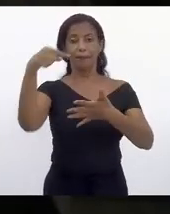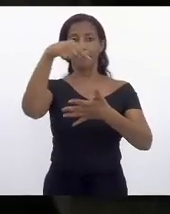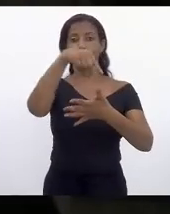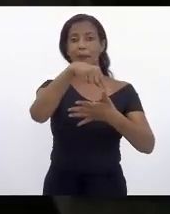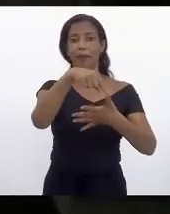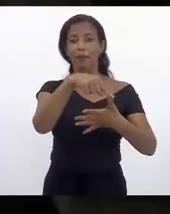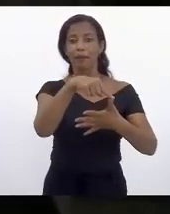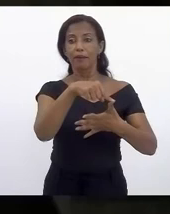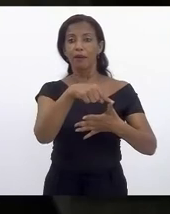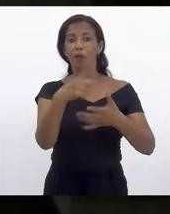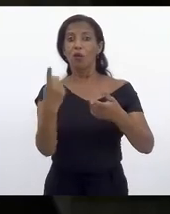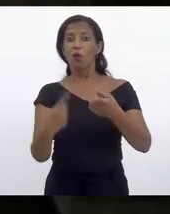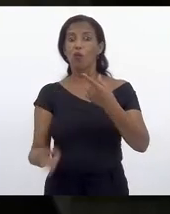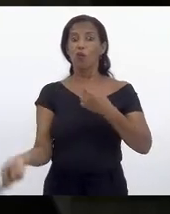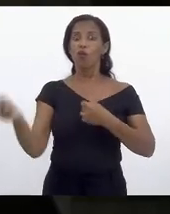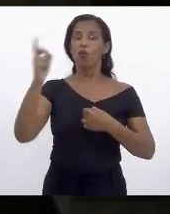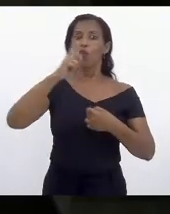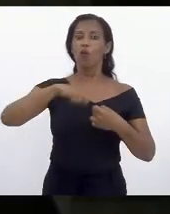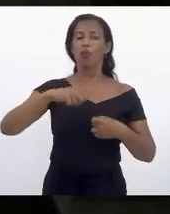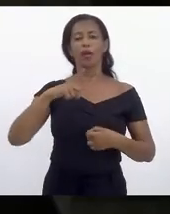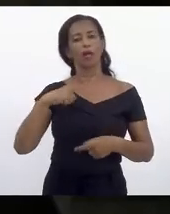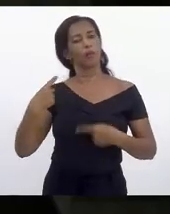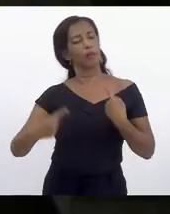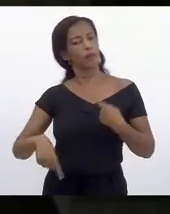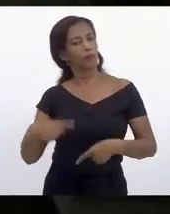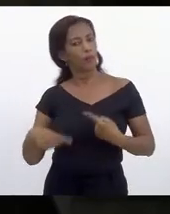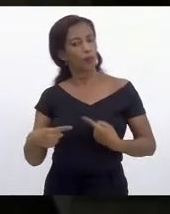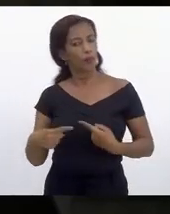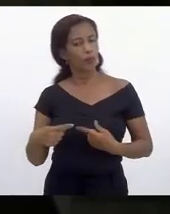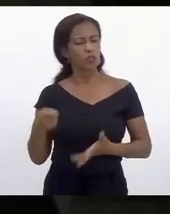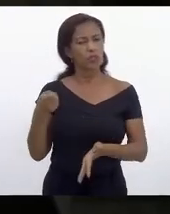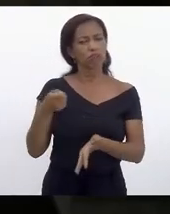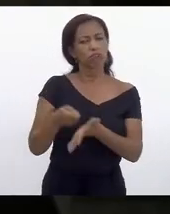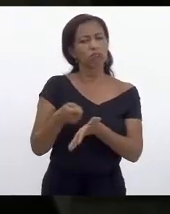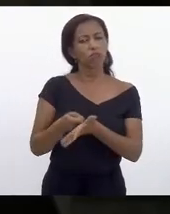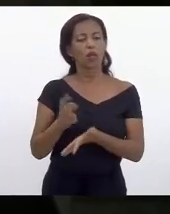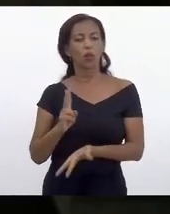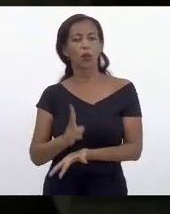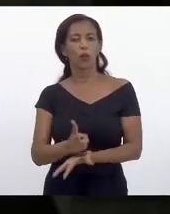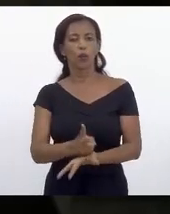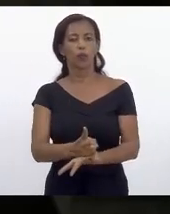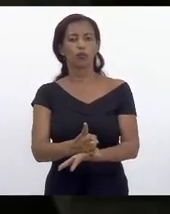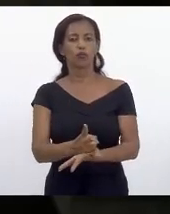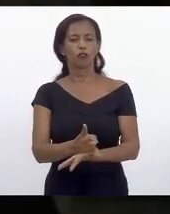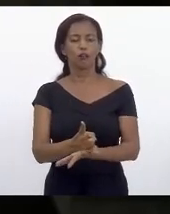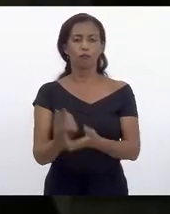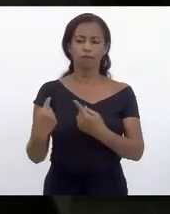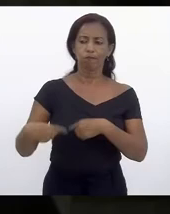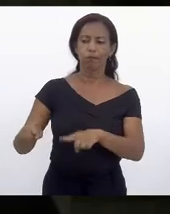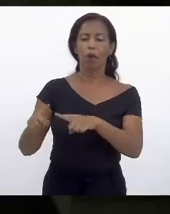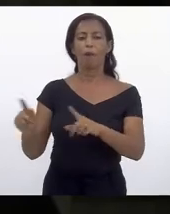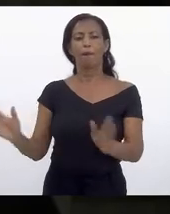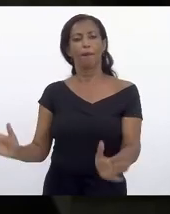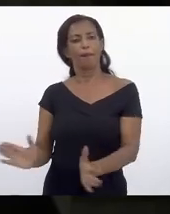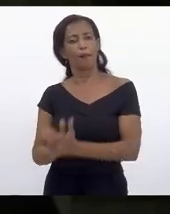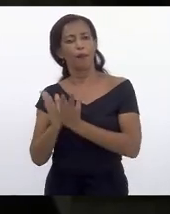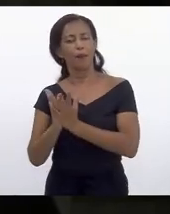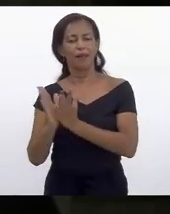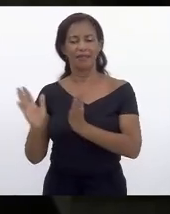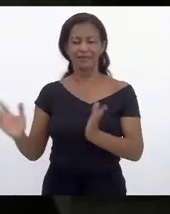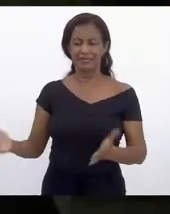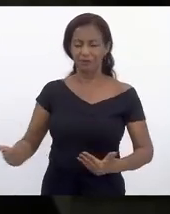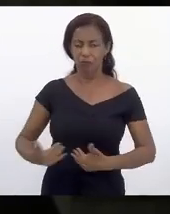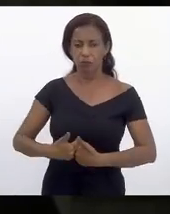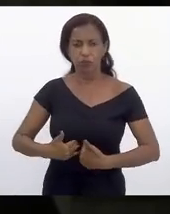deles é voltar a adotar políticas incisivas e continuadas de enfrentamento à pobreza, de enfrentamento à miséria,